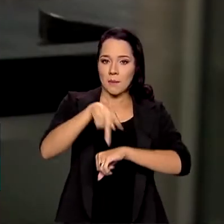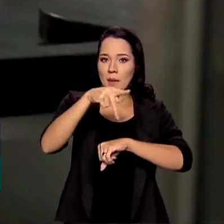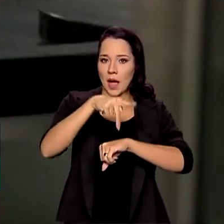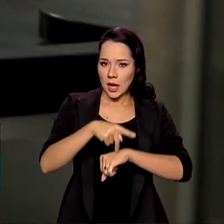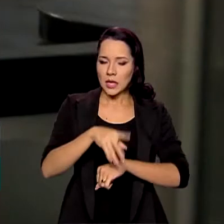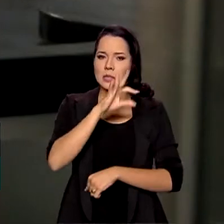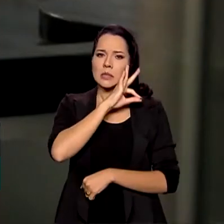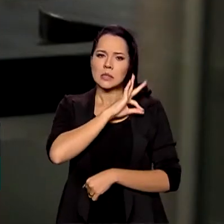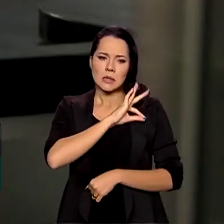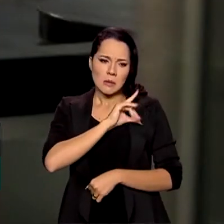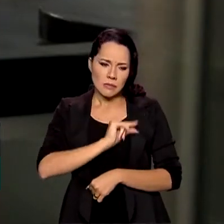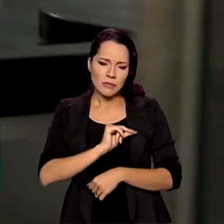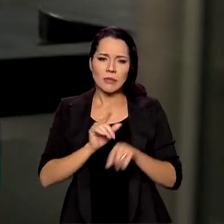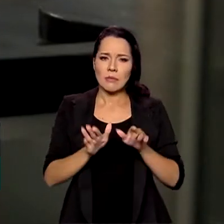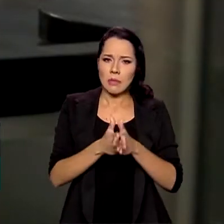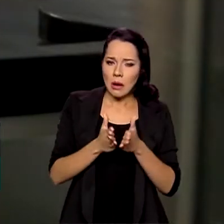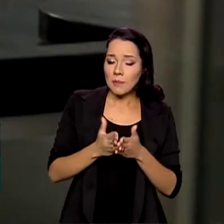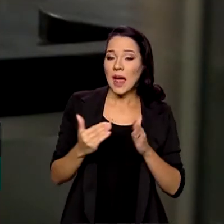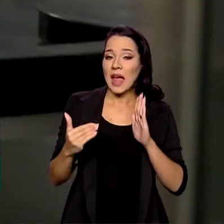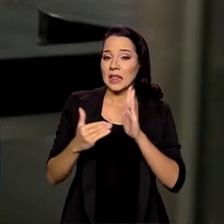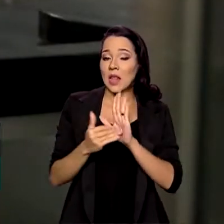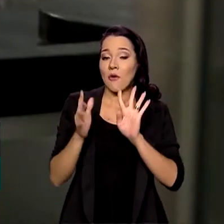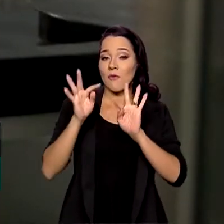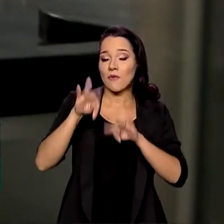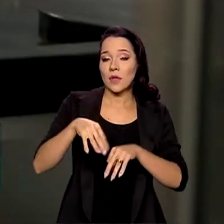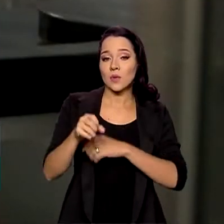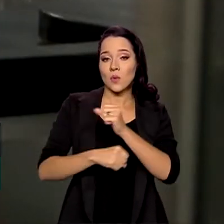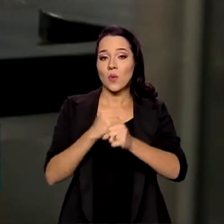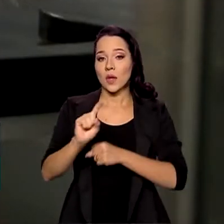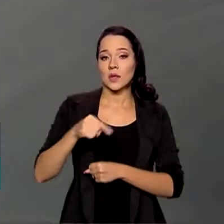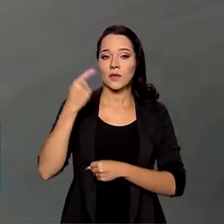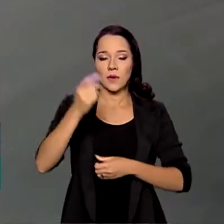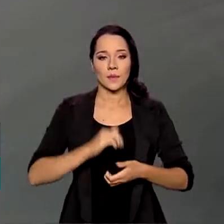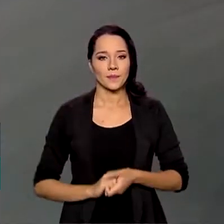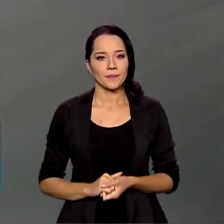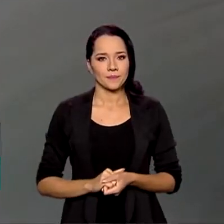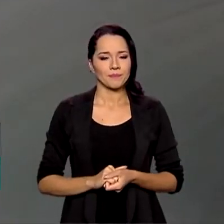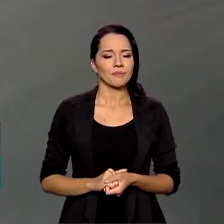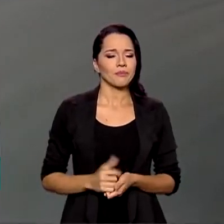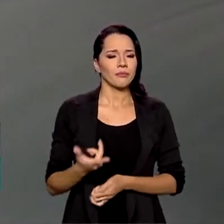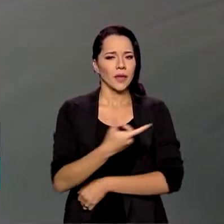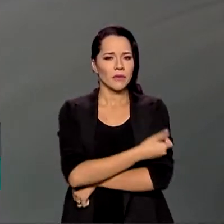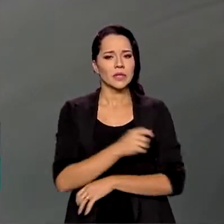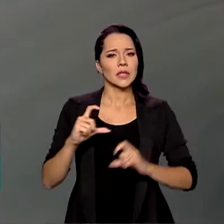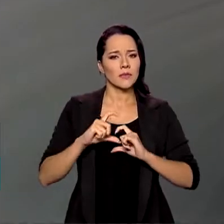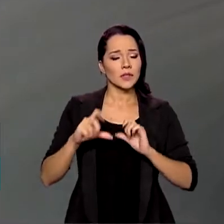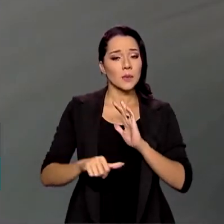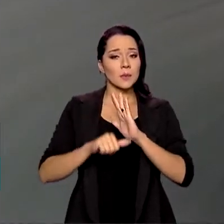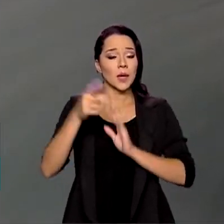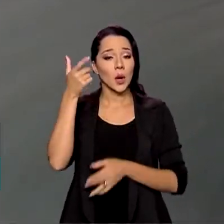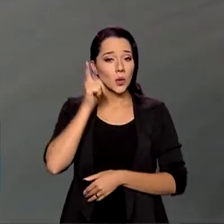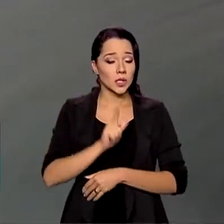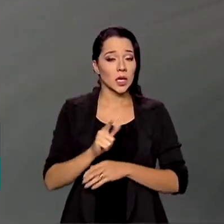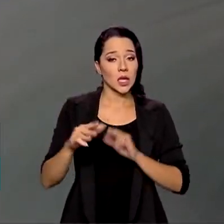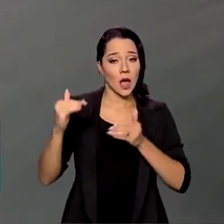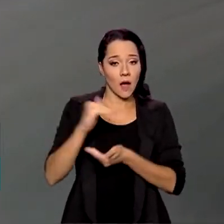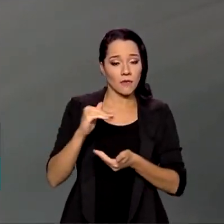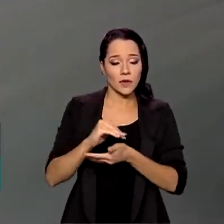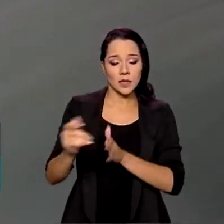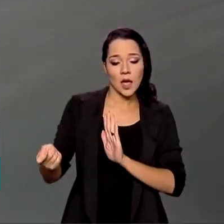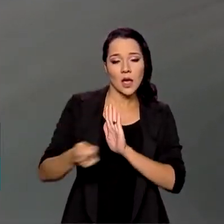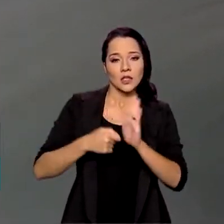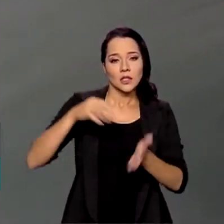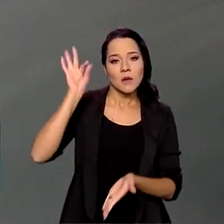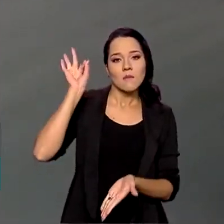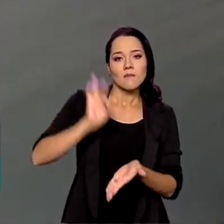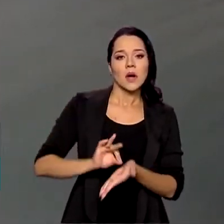de renda baixa e média até o fim do ano que vem. O imunizante da Pfizer foi o primeiro a conseguir na Anvisa o registro